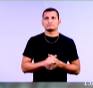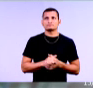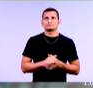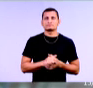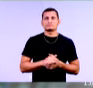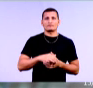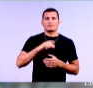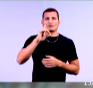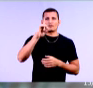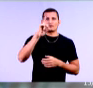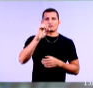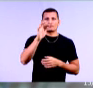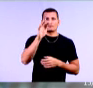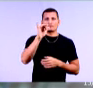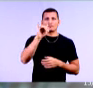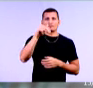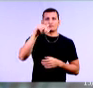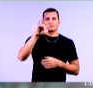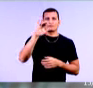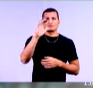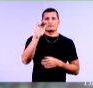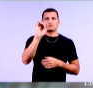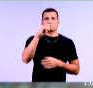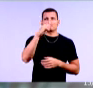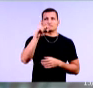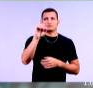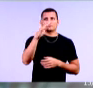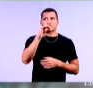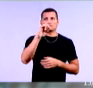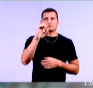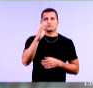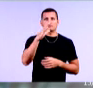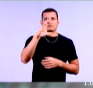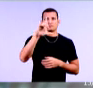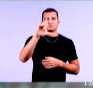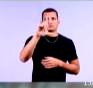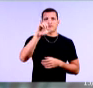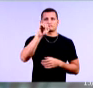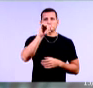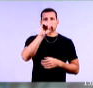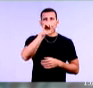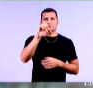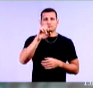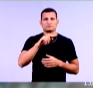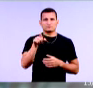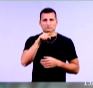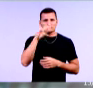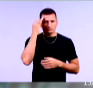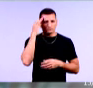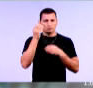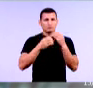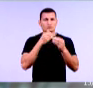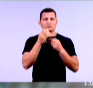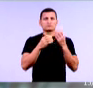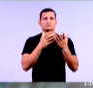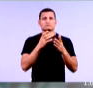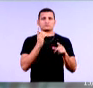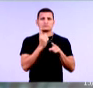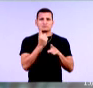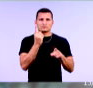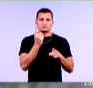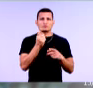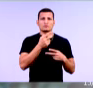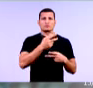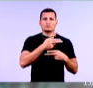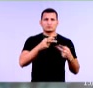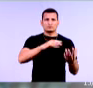estava definindo as classes, né? Espero que vocês tenham entendido como ocorreu o processo de identificação de um objeto no mundo